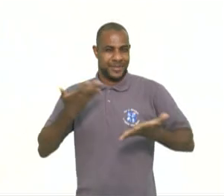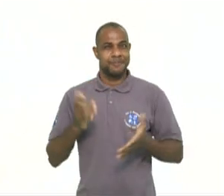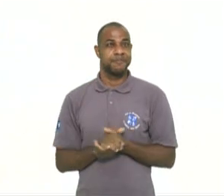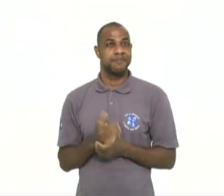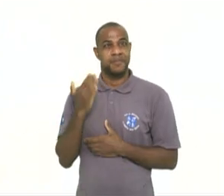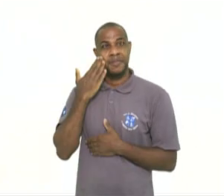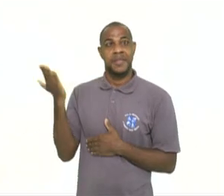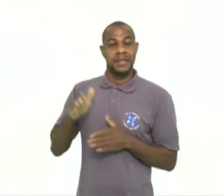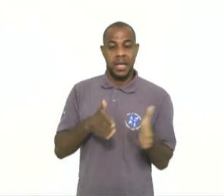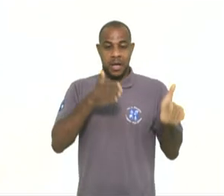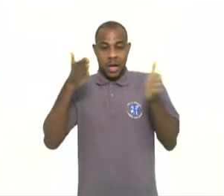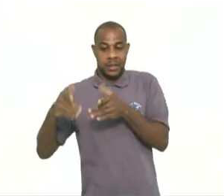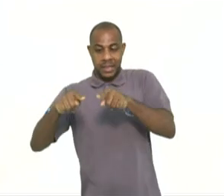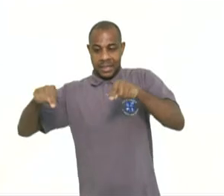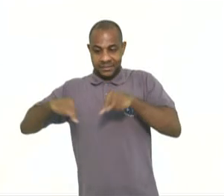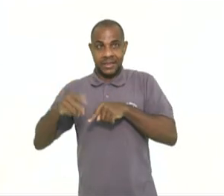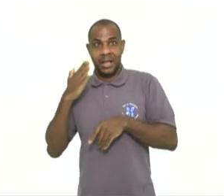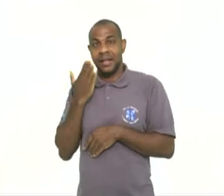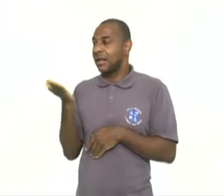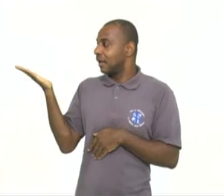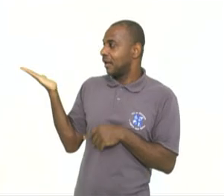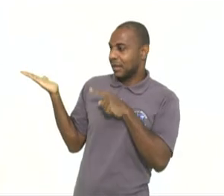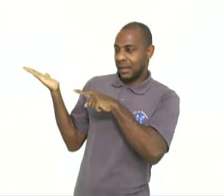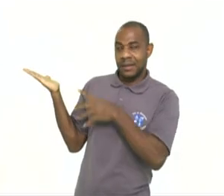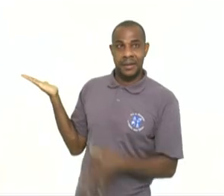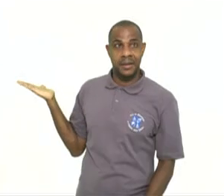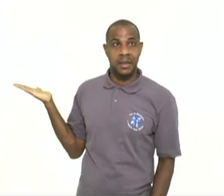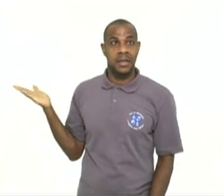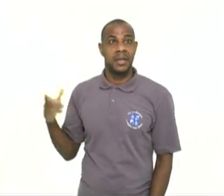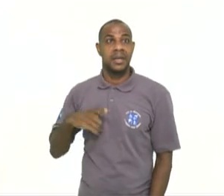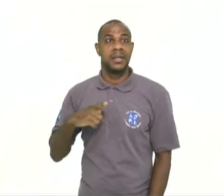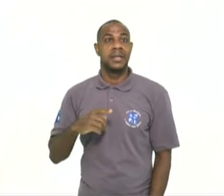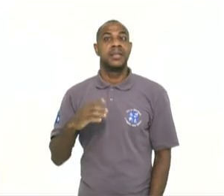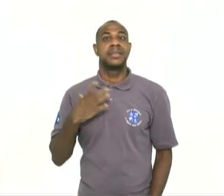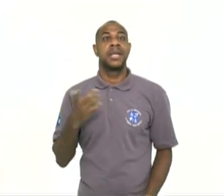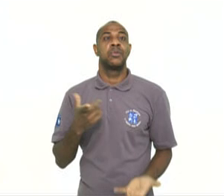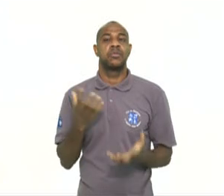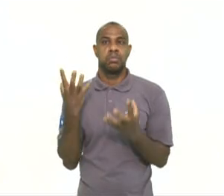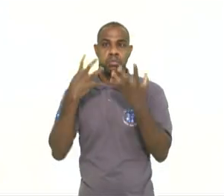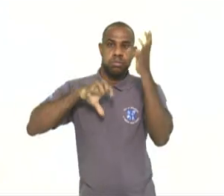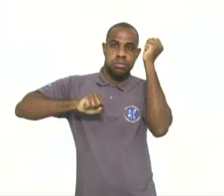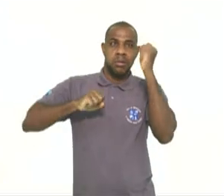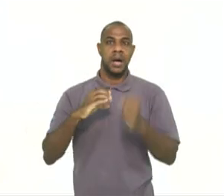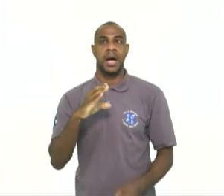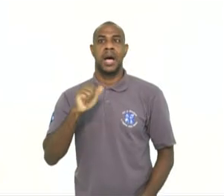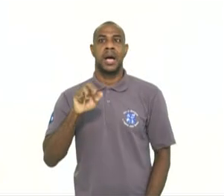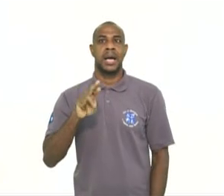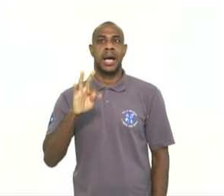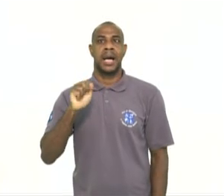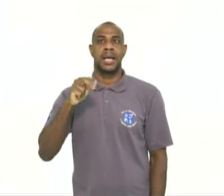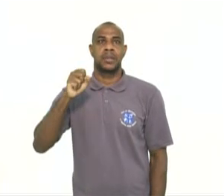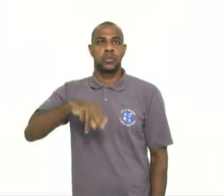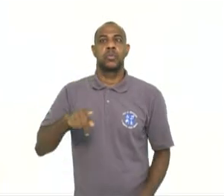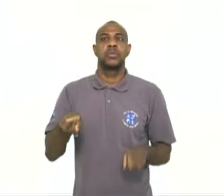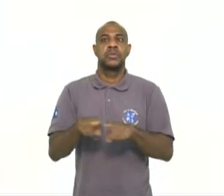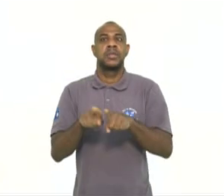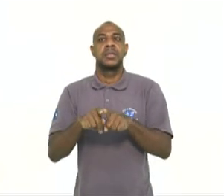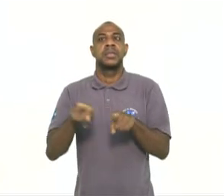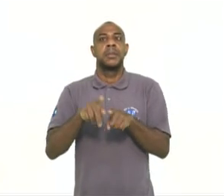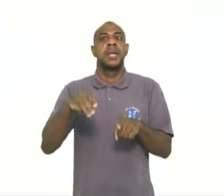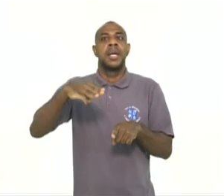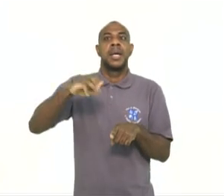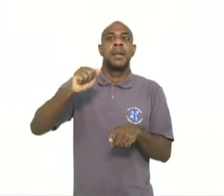na outra sala que a gente tem ali a gente tem os Cartoon e os mangás né